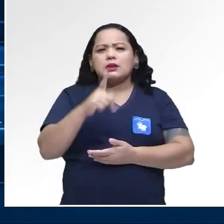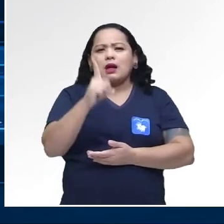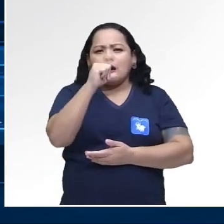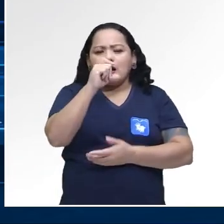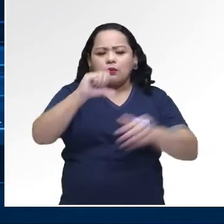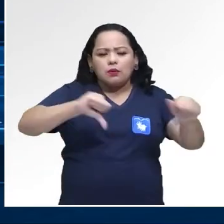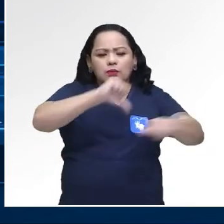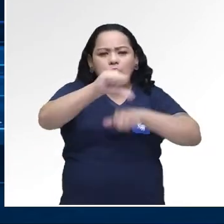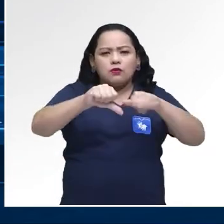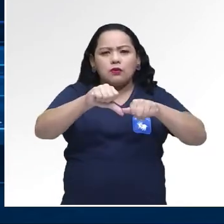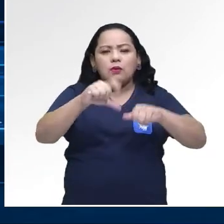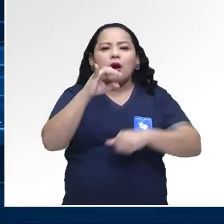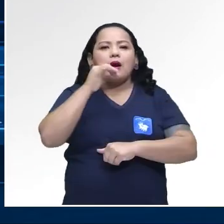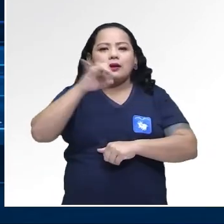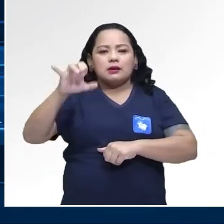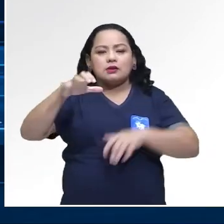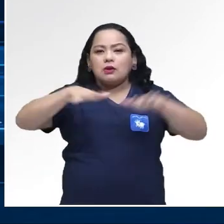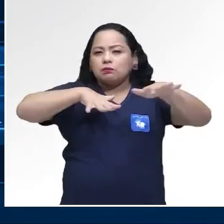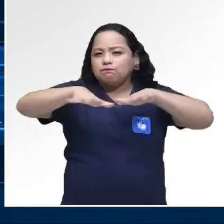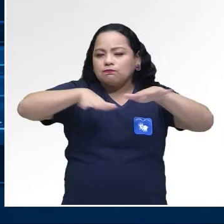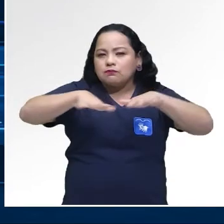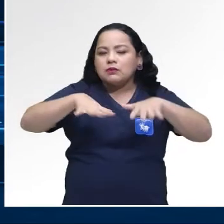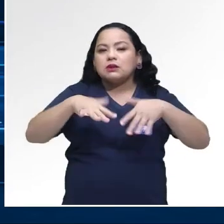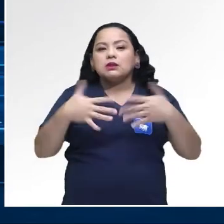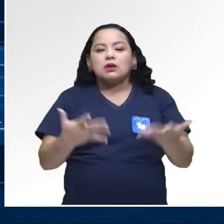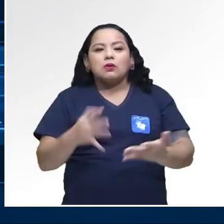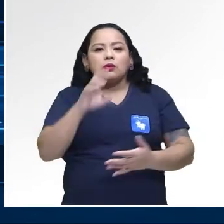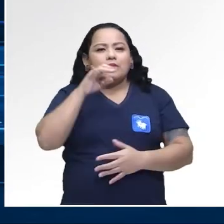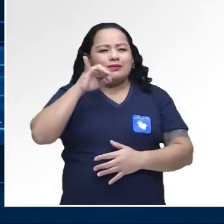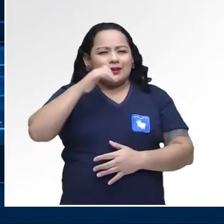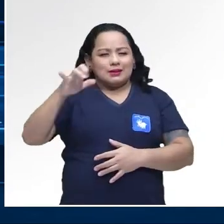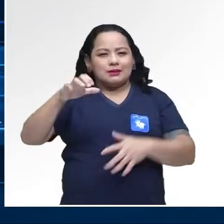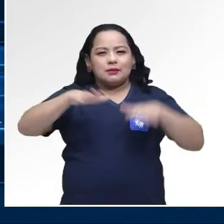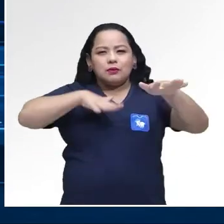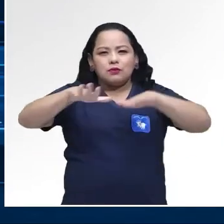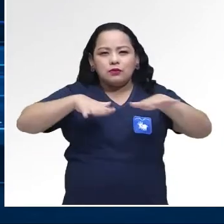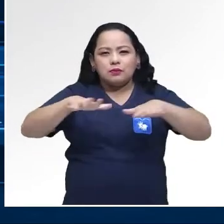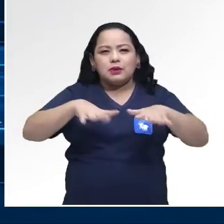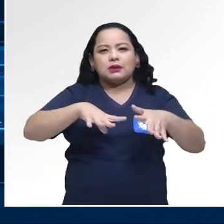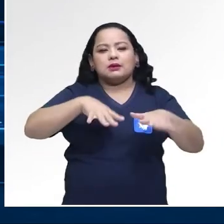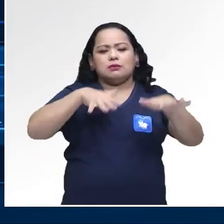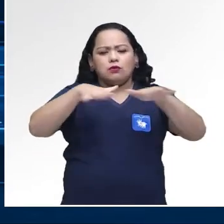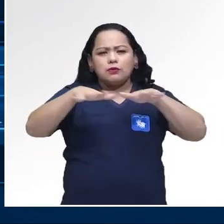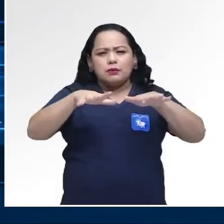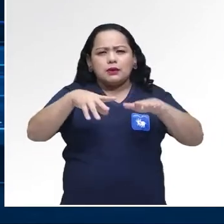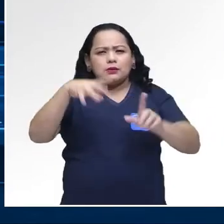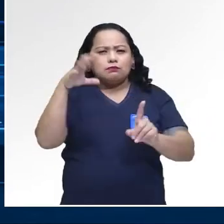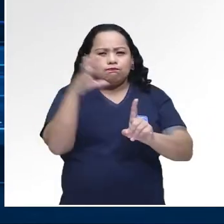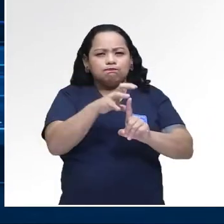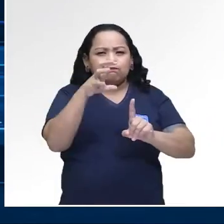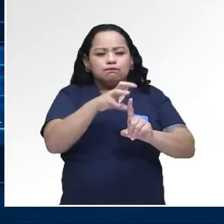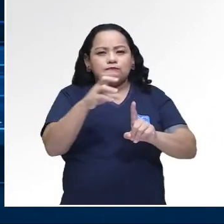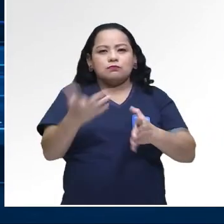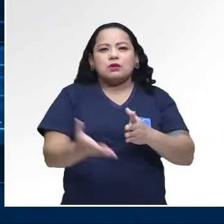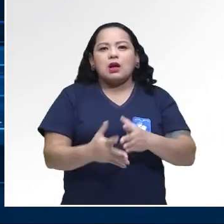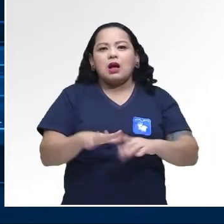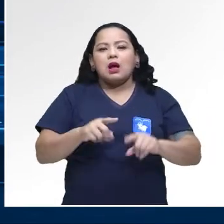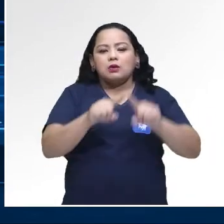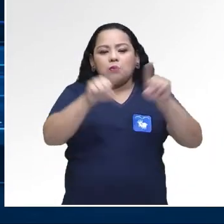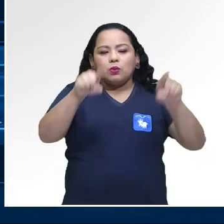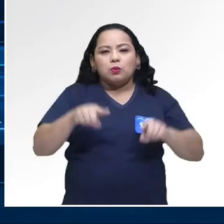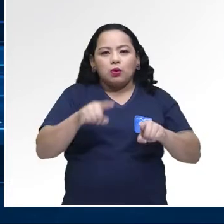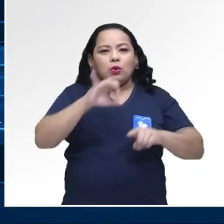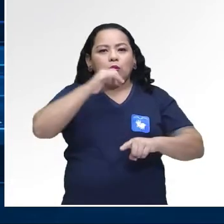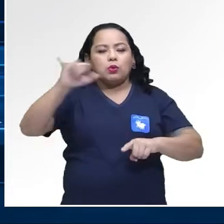energia cinética. Essa energia cinética movimenta a turbina que aciona o gerador, transformando